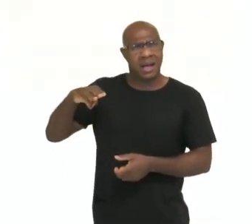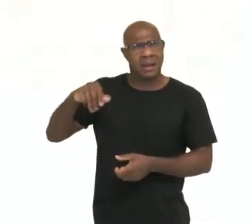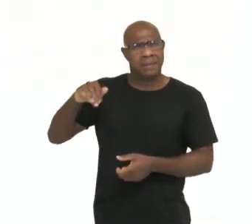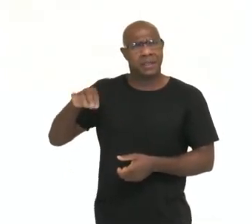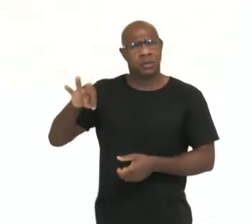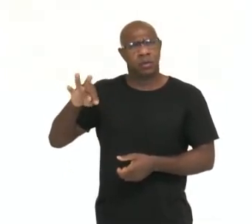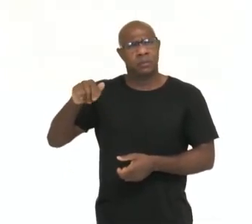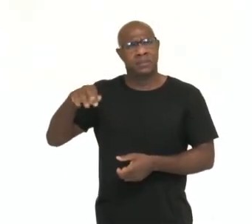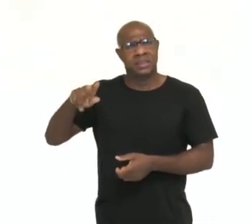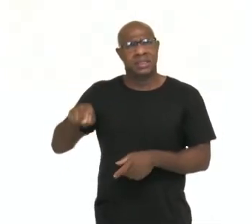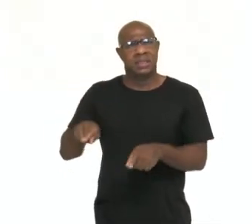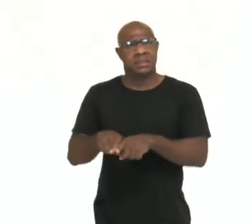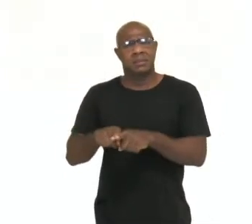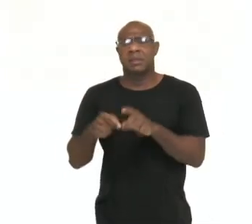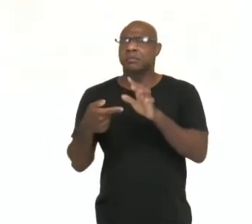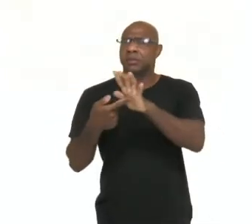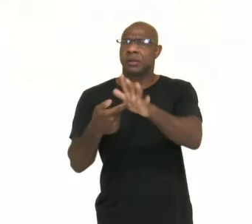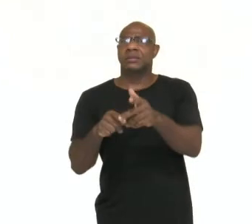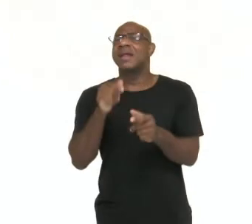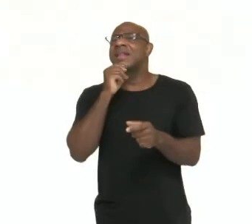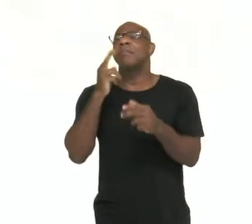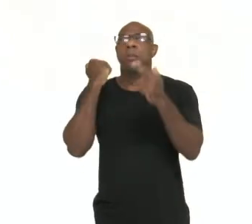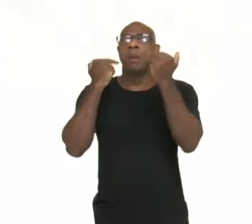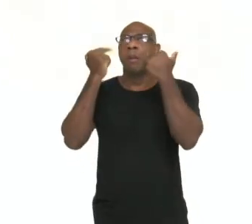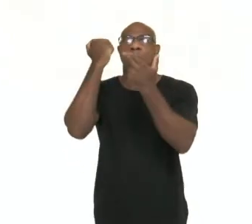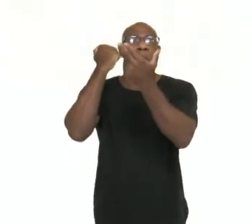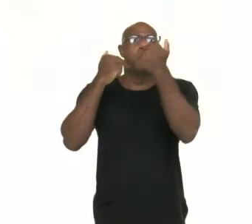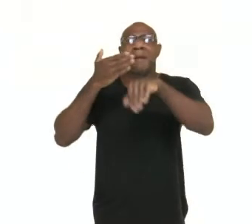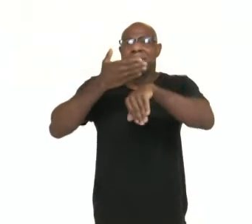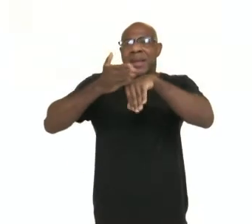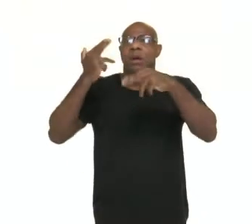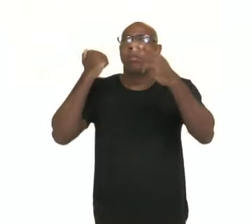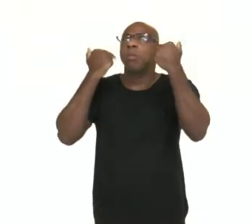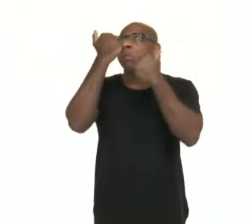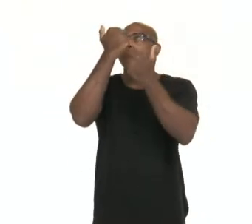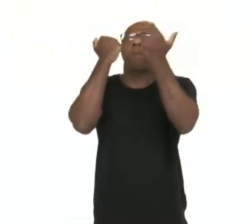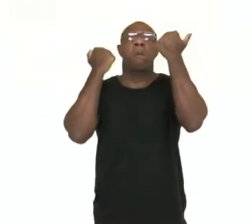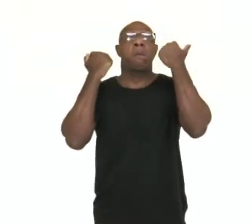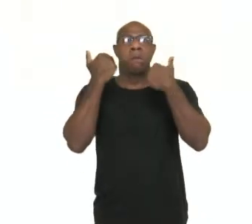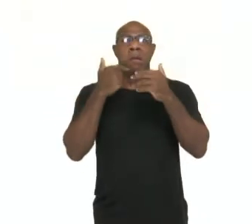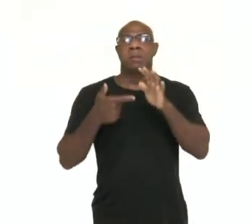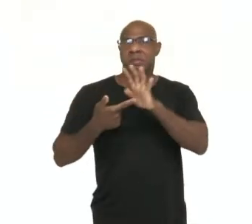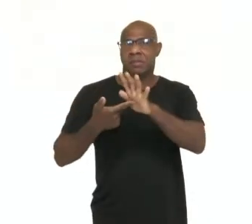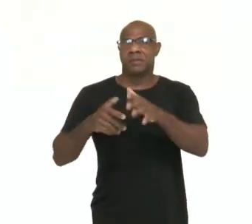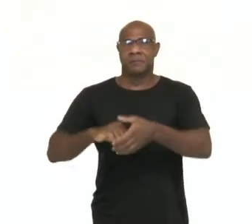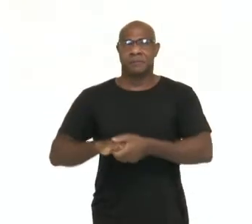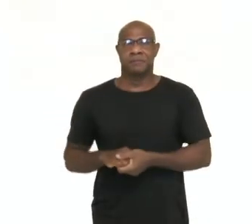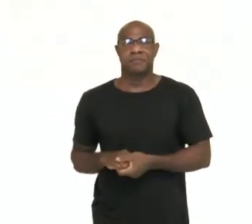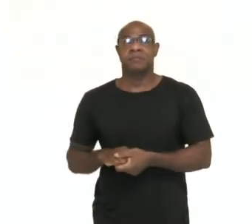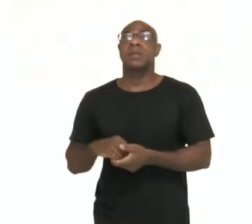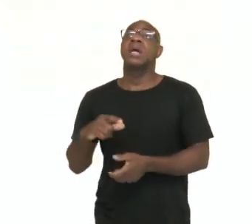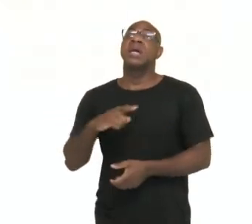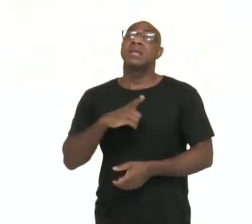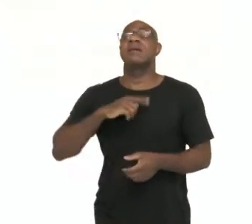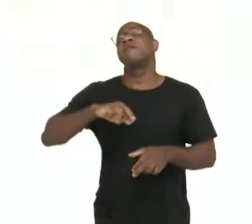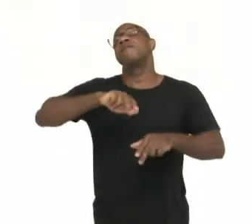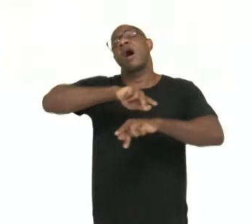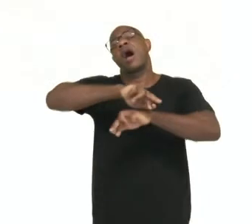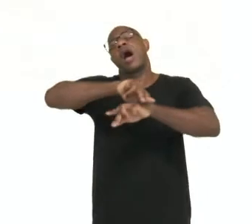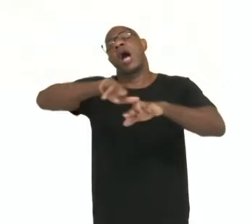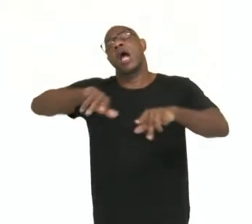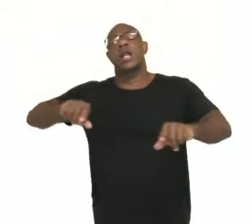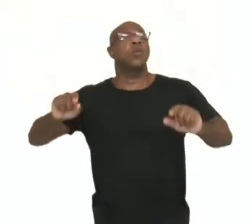branca, e se inspiram na figura de Pierrot. Também possui variantes,